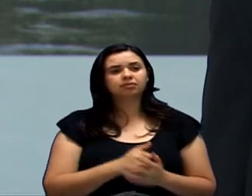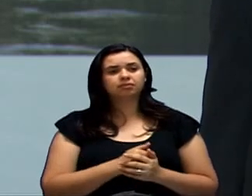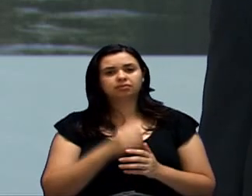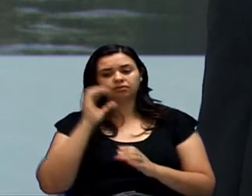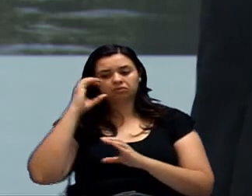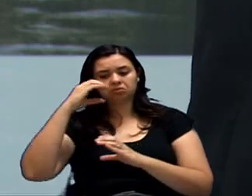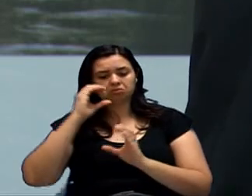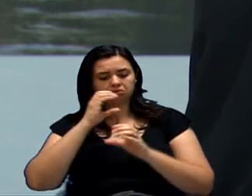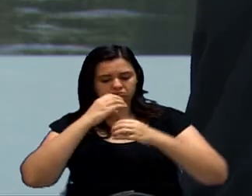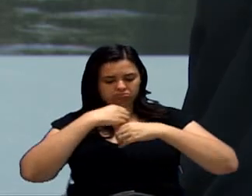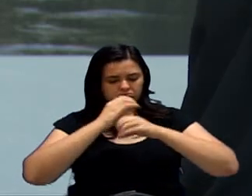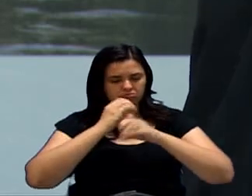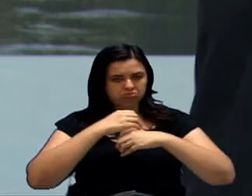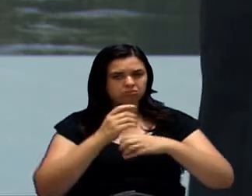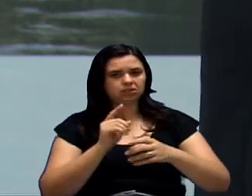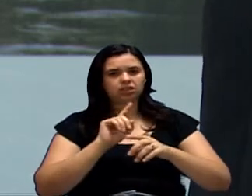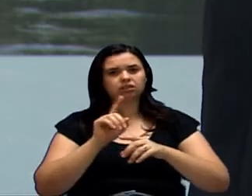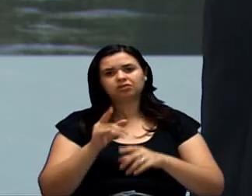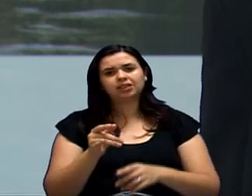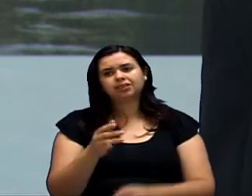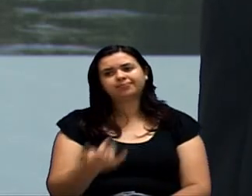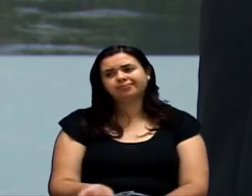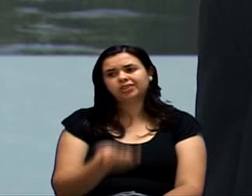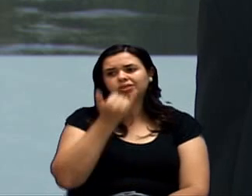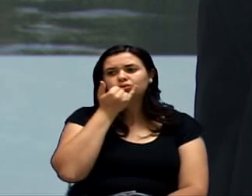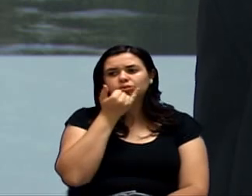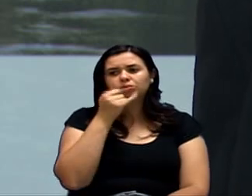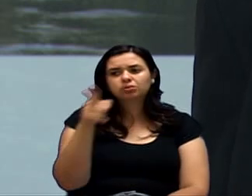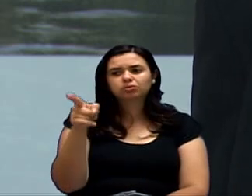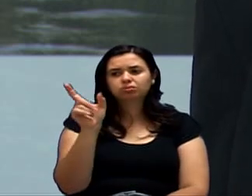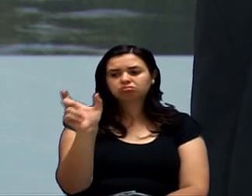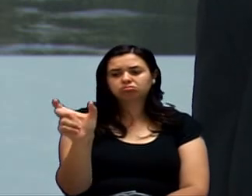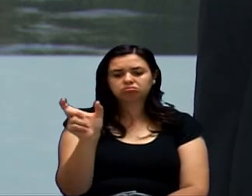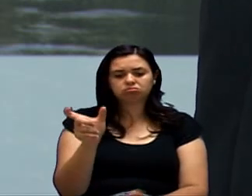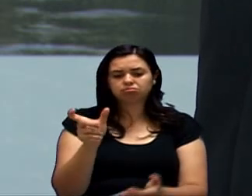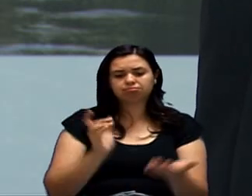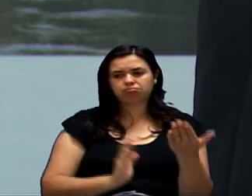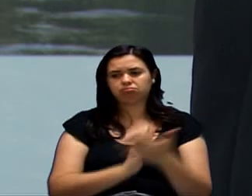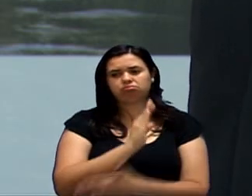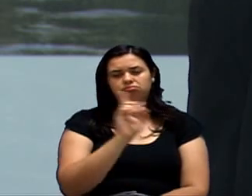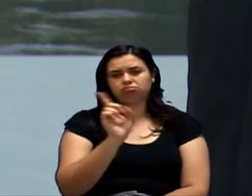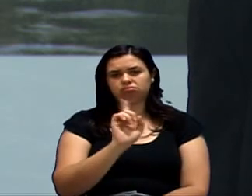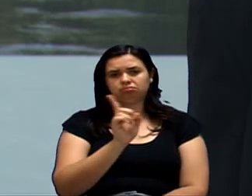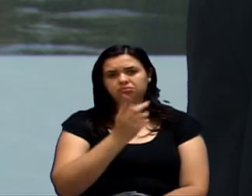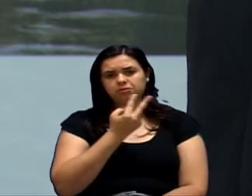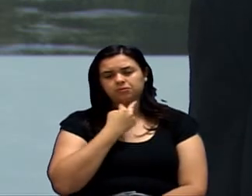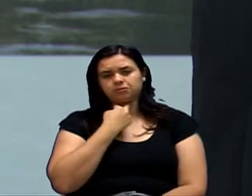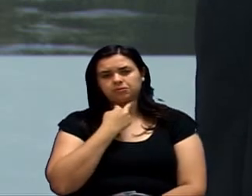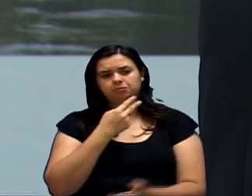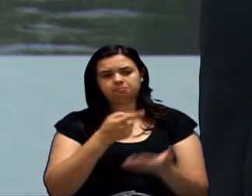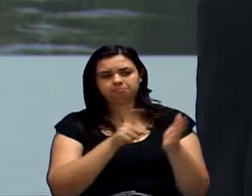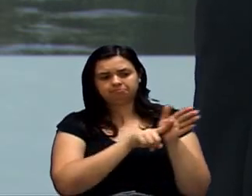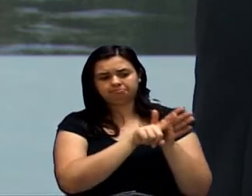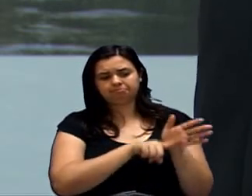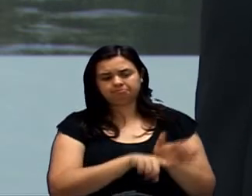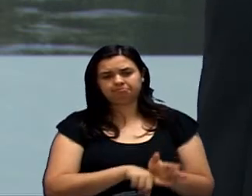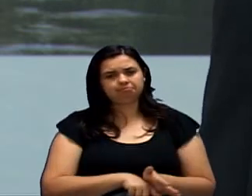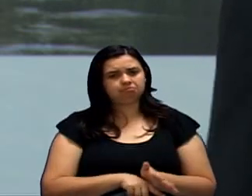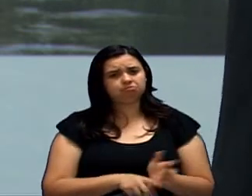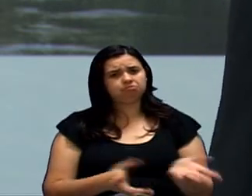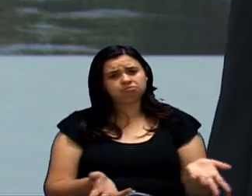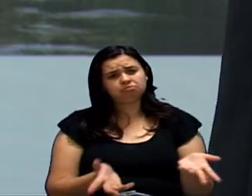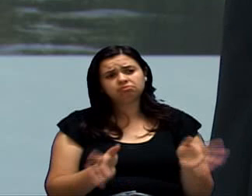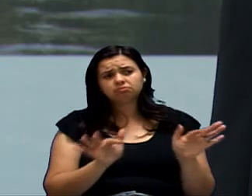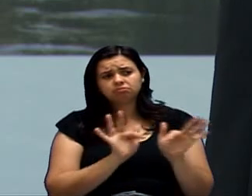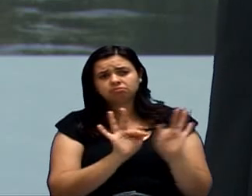laboratórios e serem informados que ela não apoiou, não aprovou. E não é nada tão complexo,